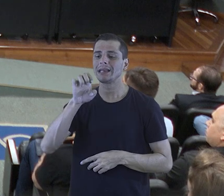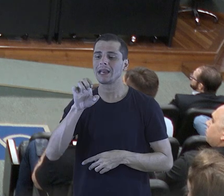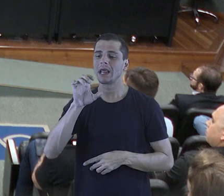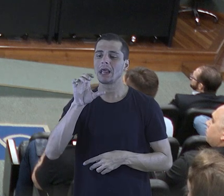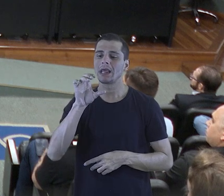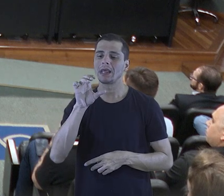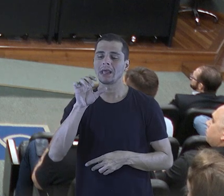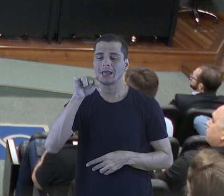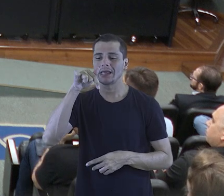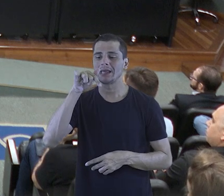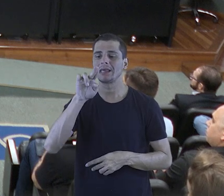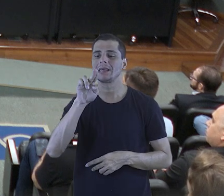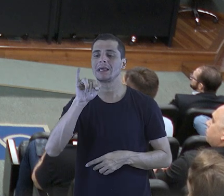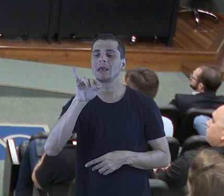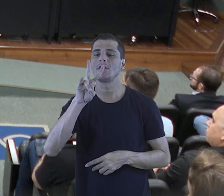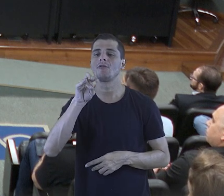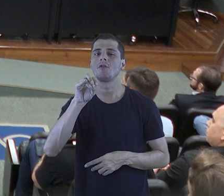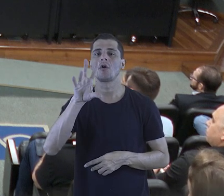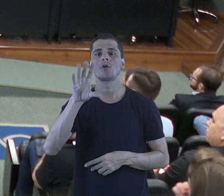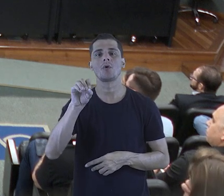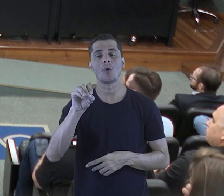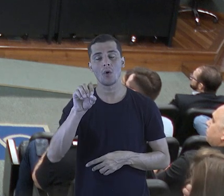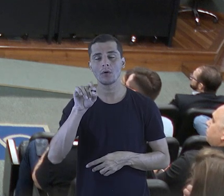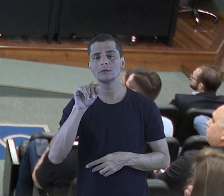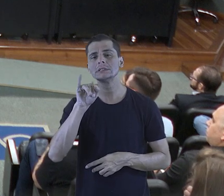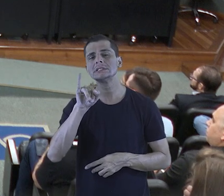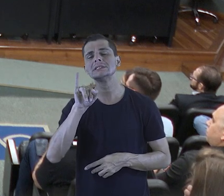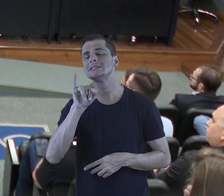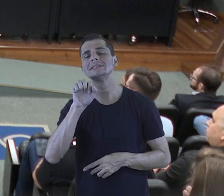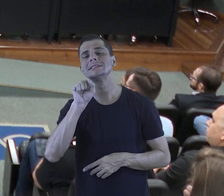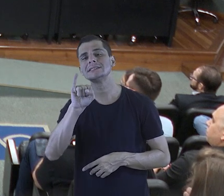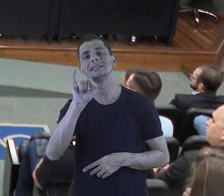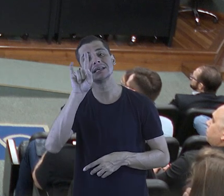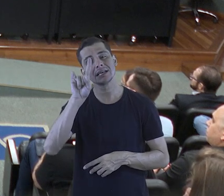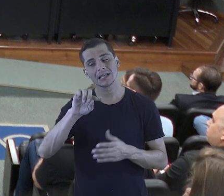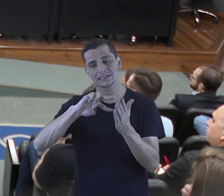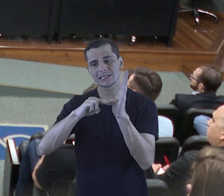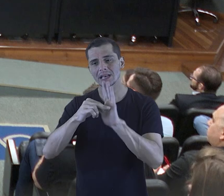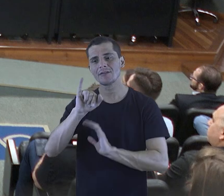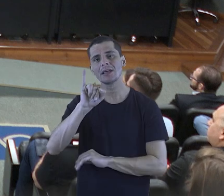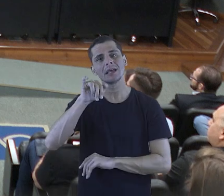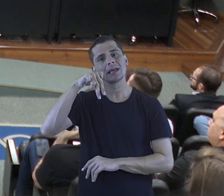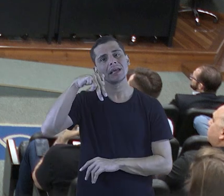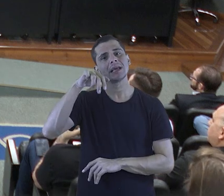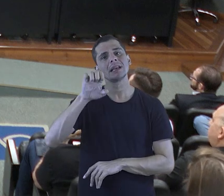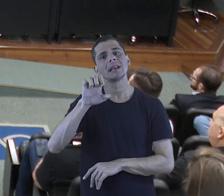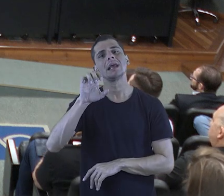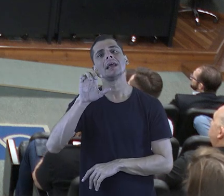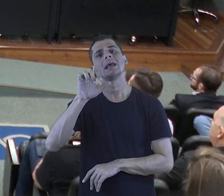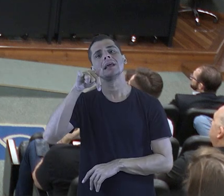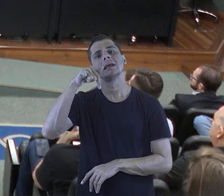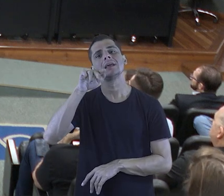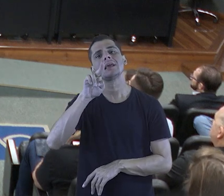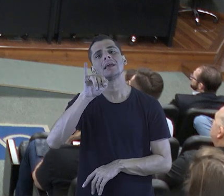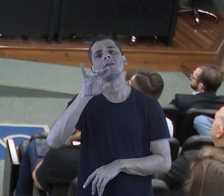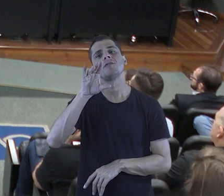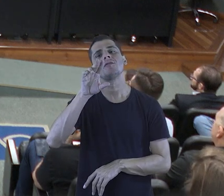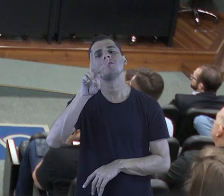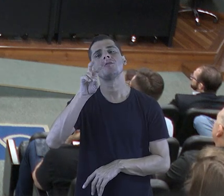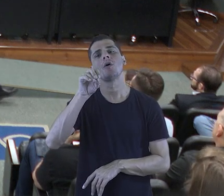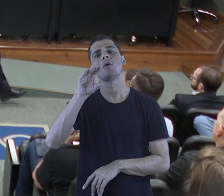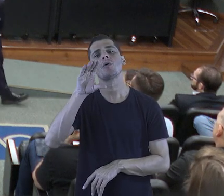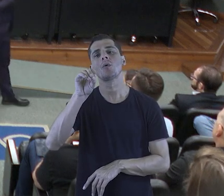que provar que o Pironte concordou. E como é que você prova que o Pironte concordou se ele não